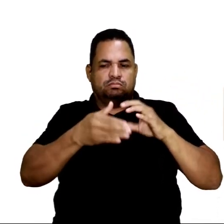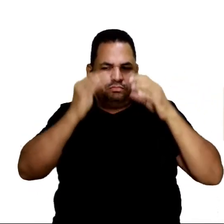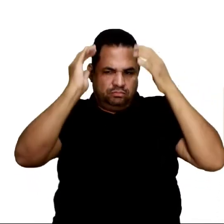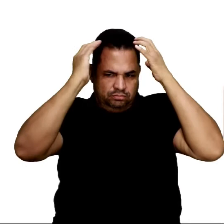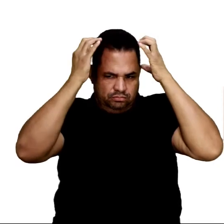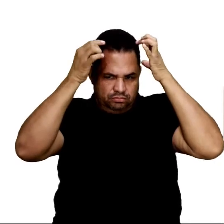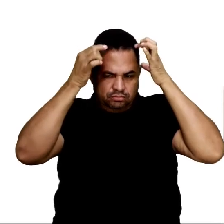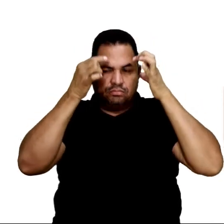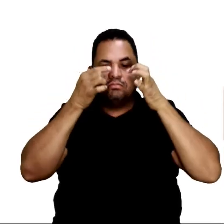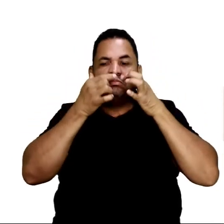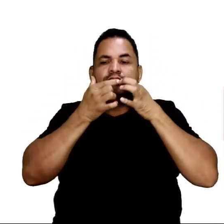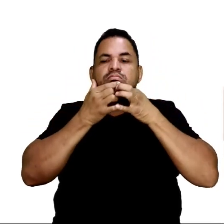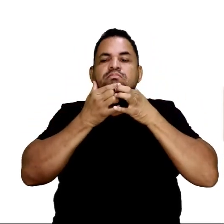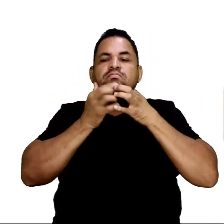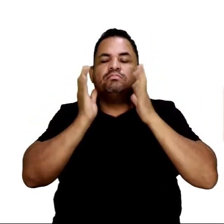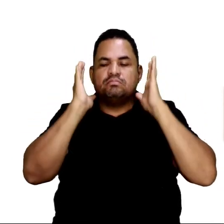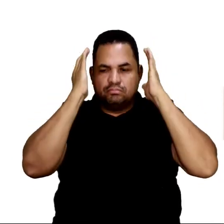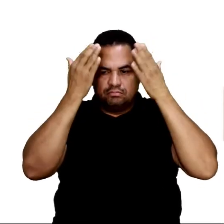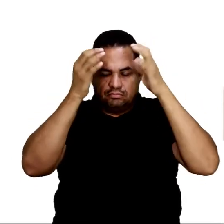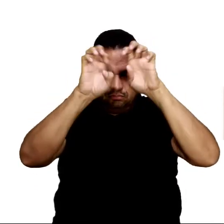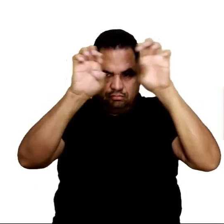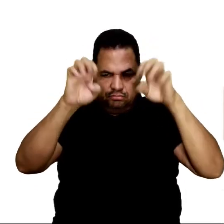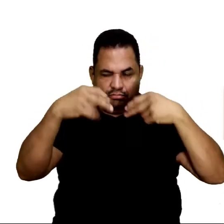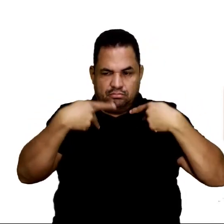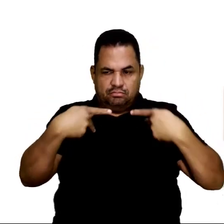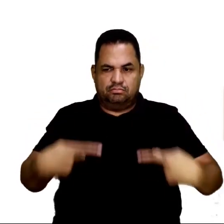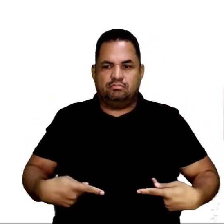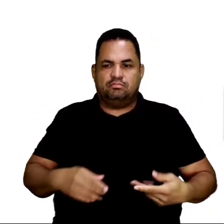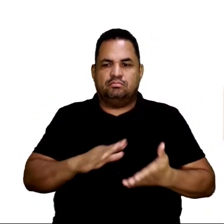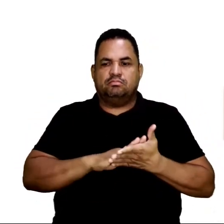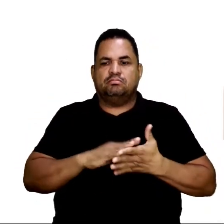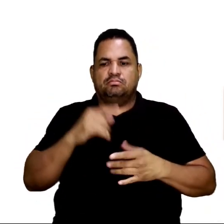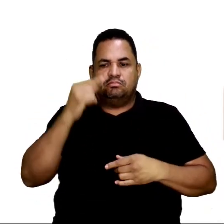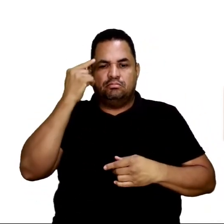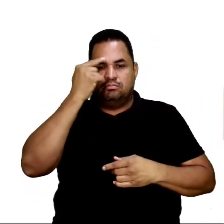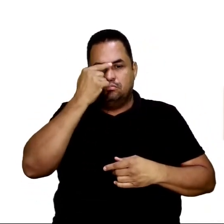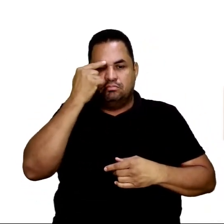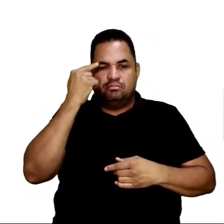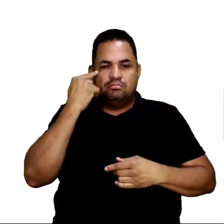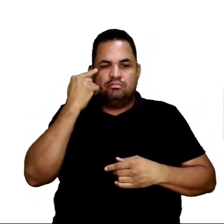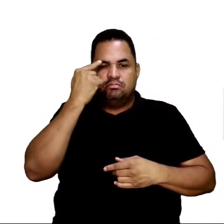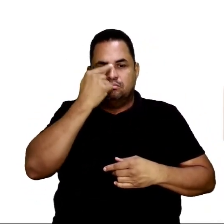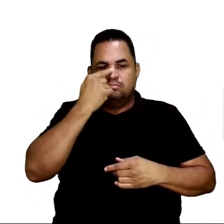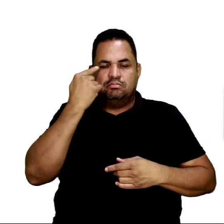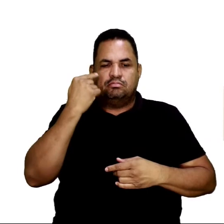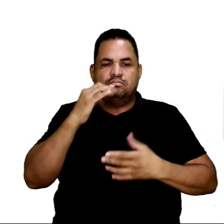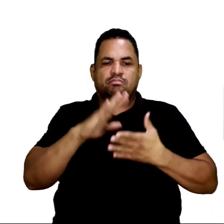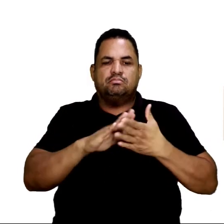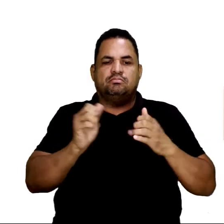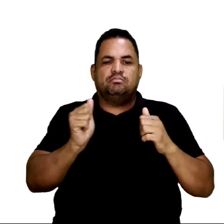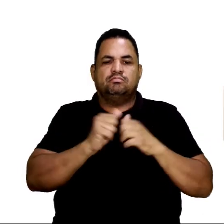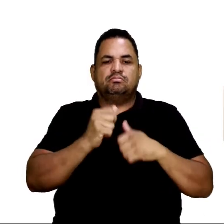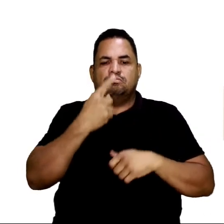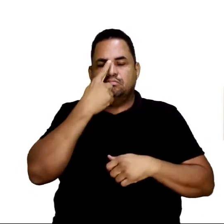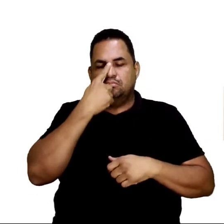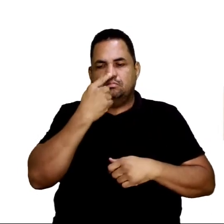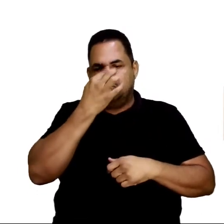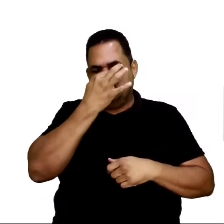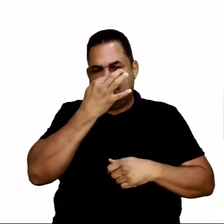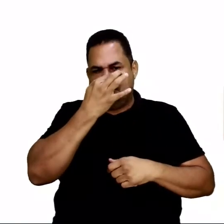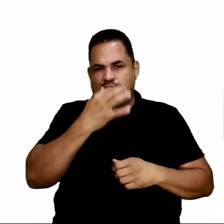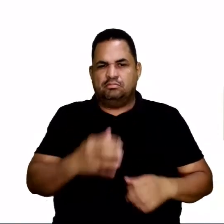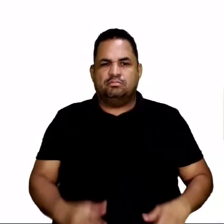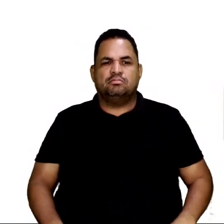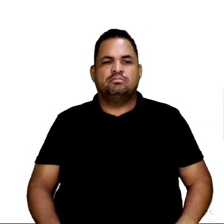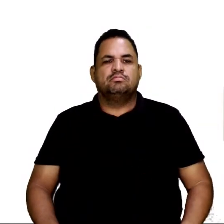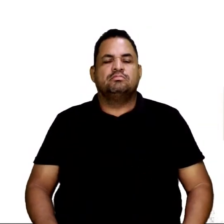feto, tá? E outras estruturas do corpo, né? As pálpebras, tá vendo as pálpebrazinhas ali, próximo do nariz, o rostinho, né?